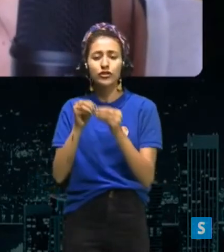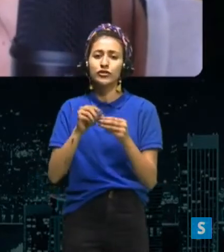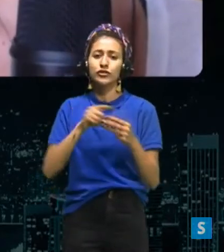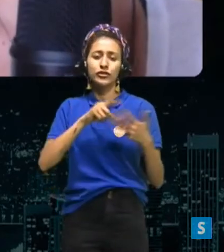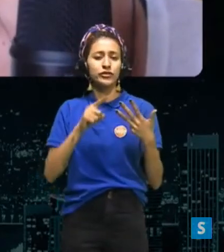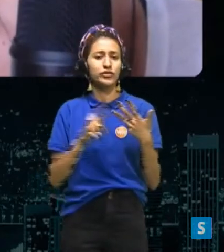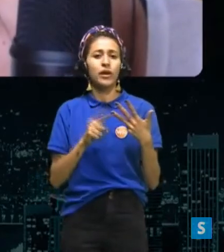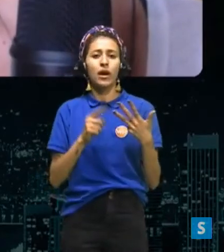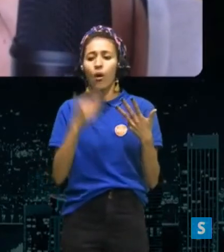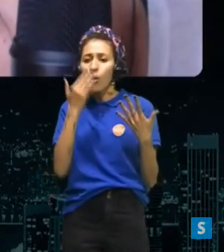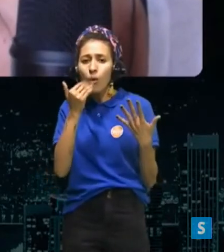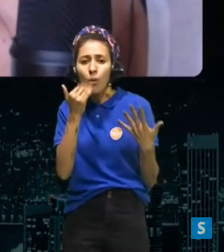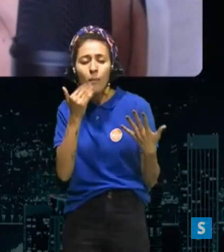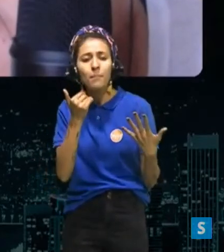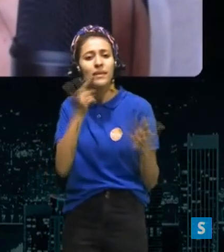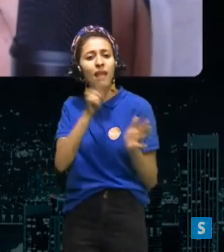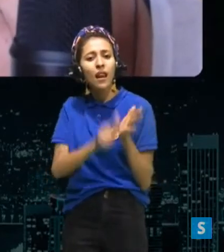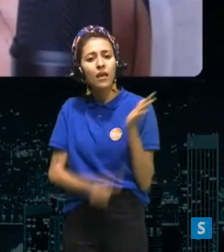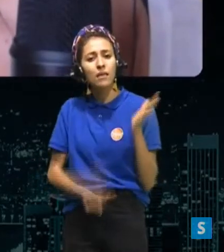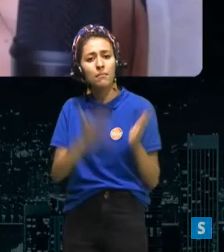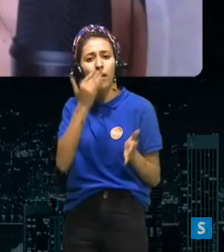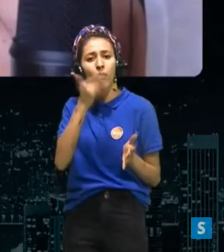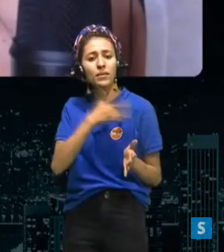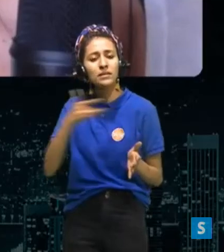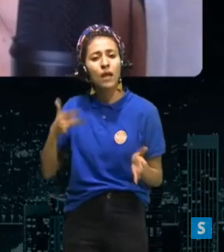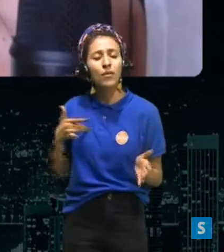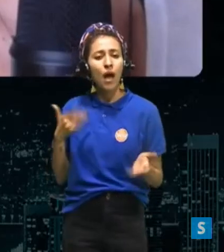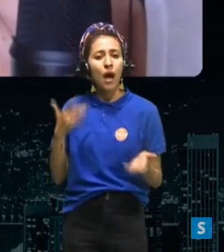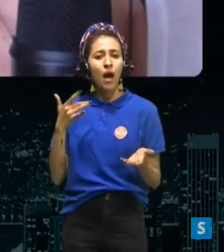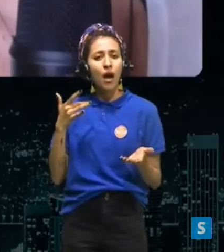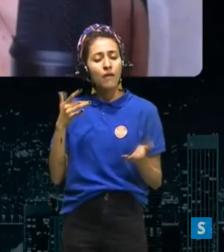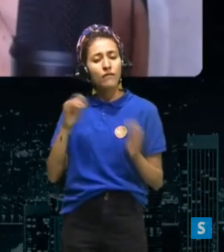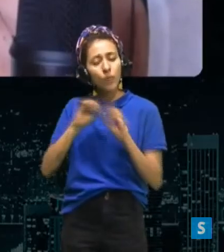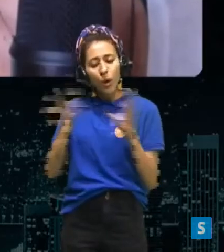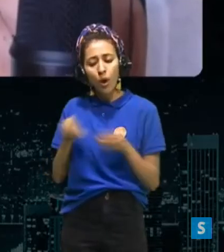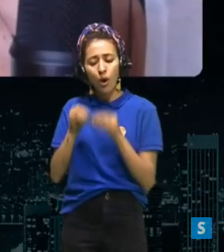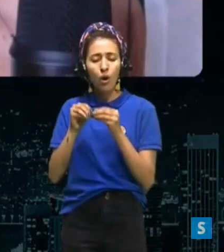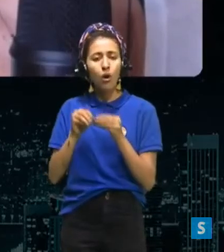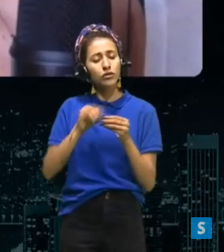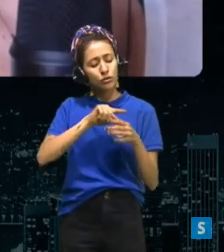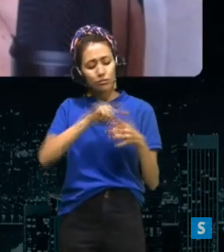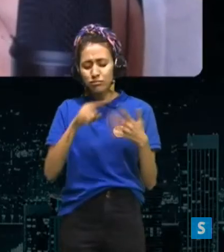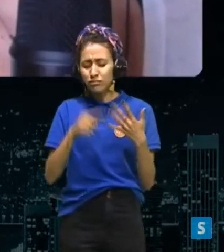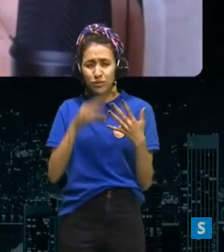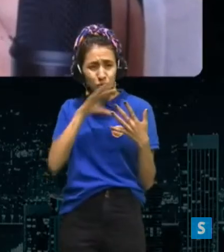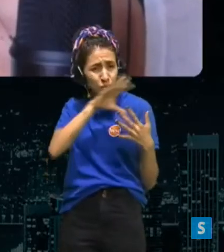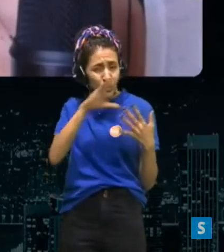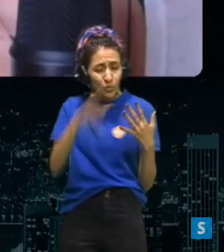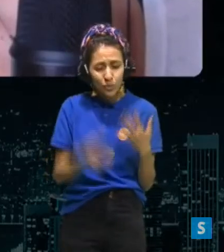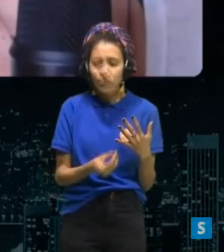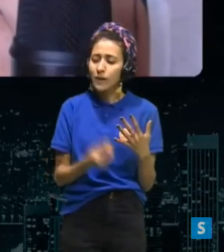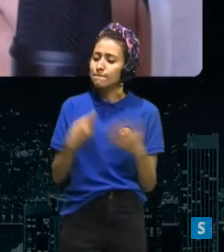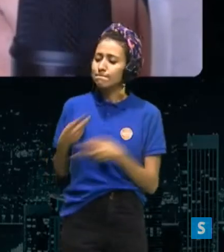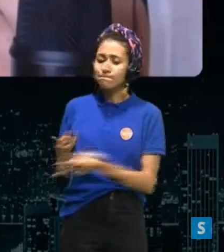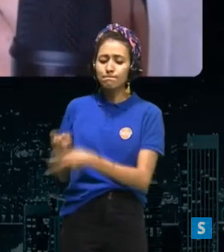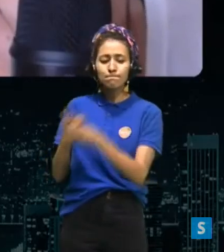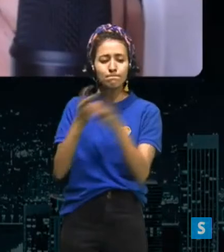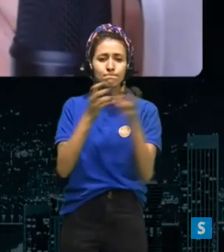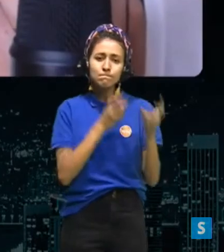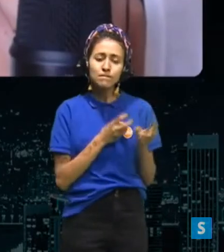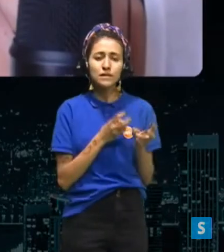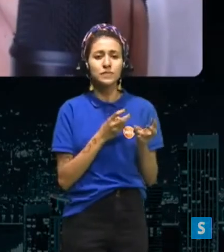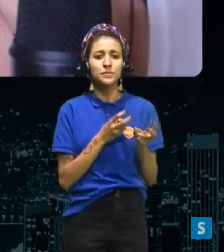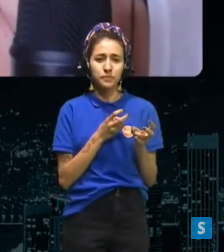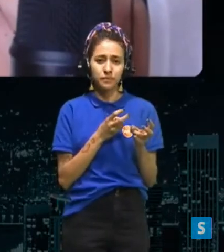sabe ajudem as pessoas a a repensar como que eles enxergam bem-estar além do corpo físico